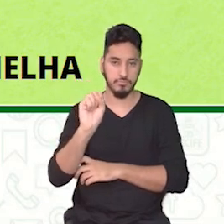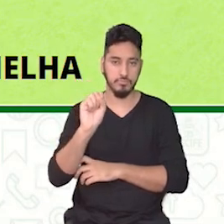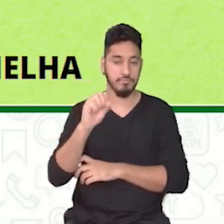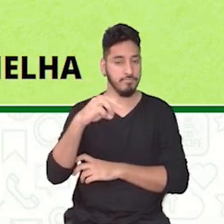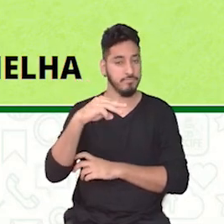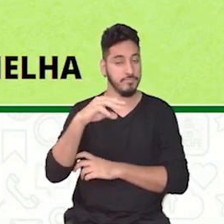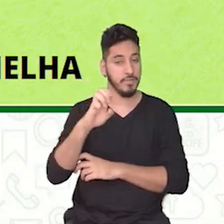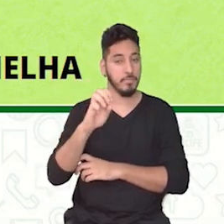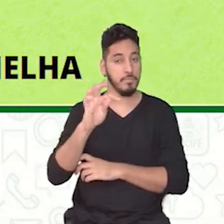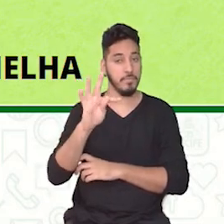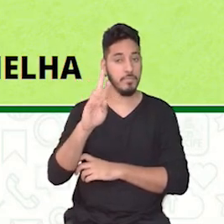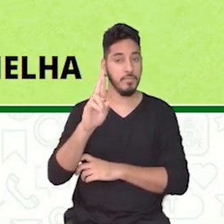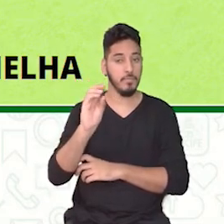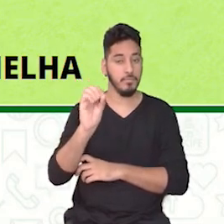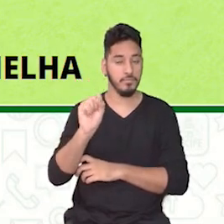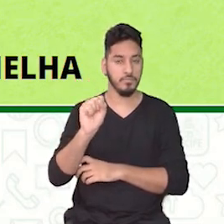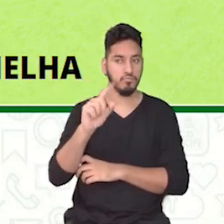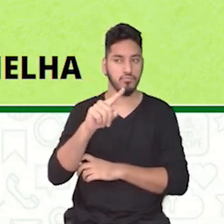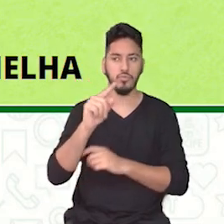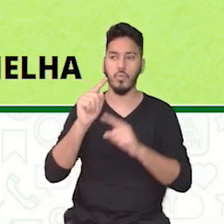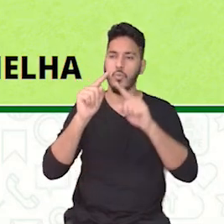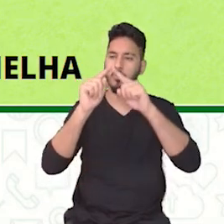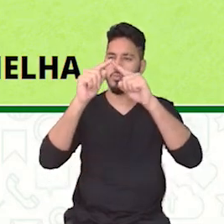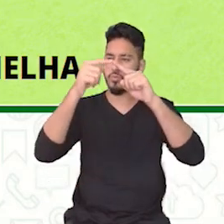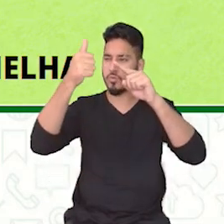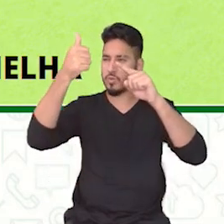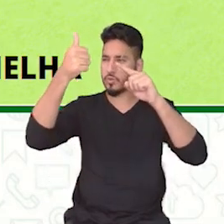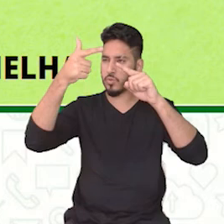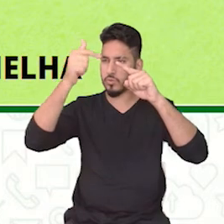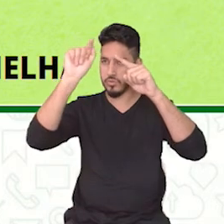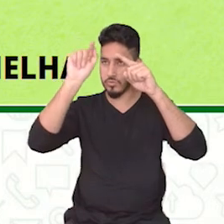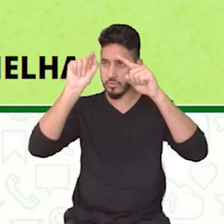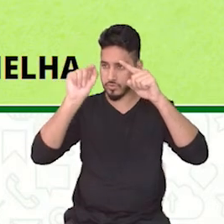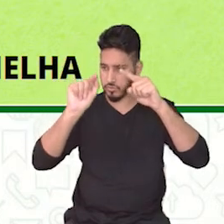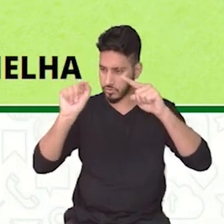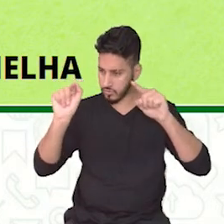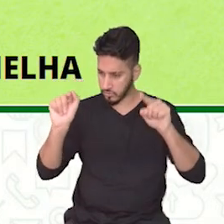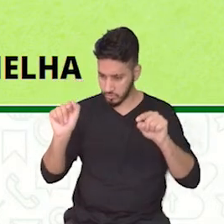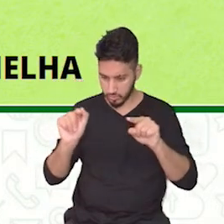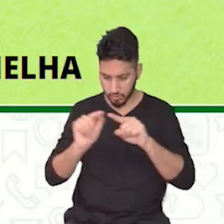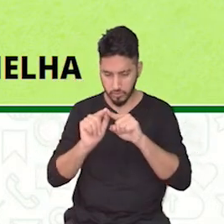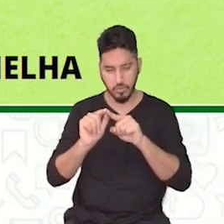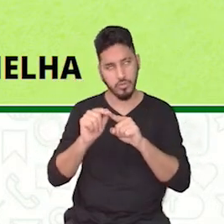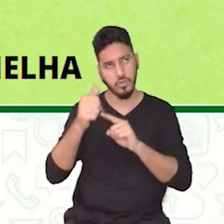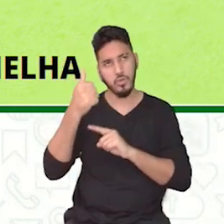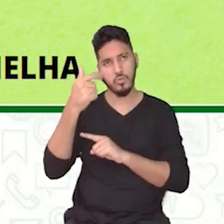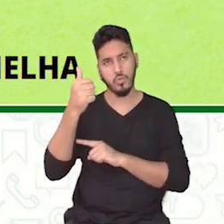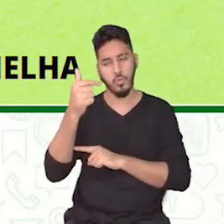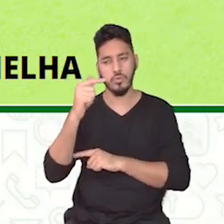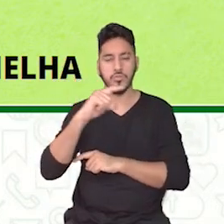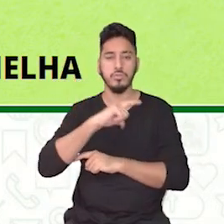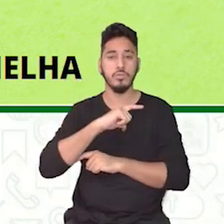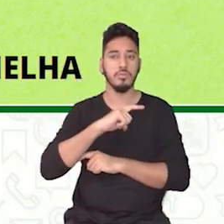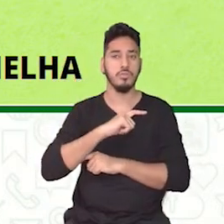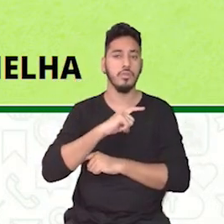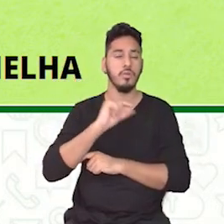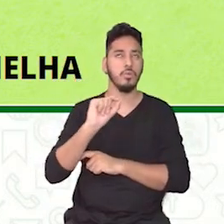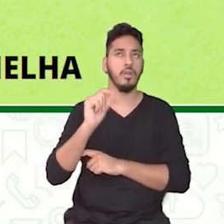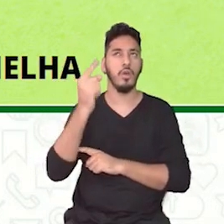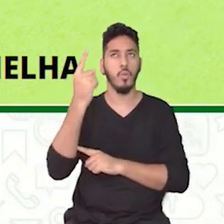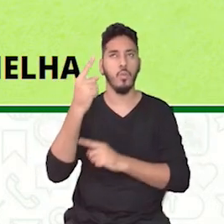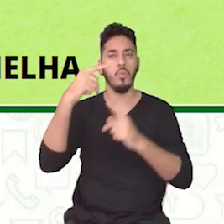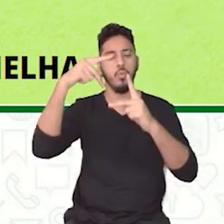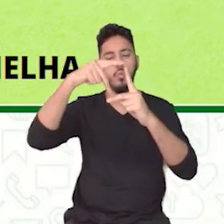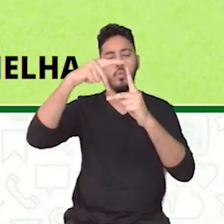vai contar, são 12 tracinhos que você tem, né? Onde você tem que um